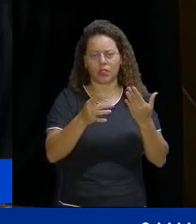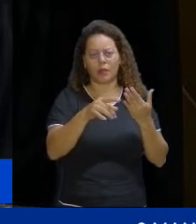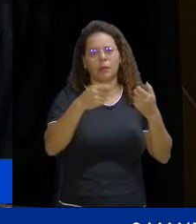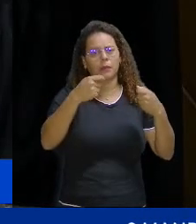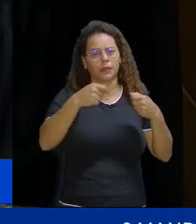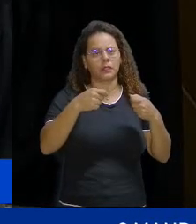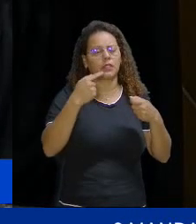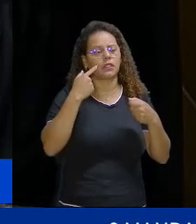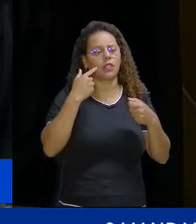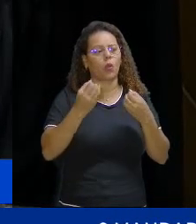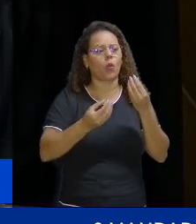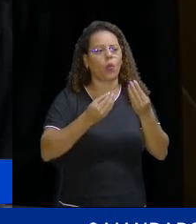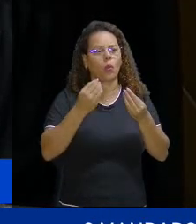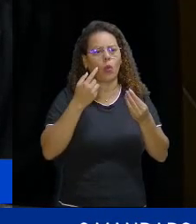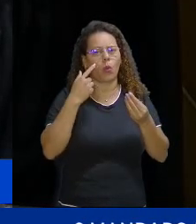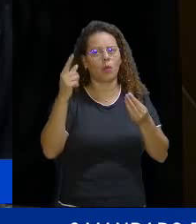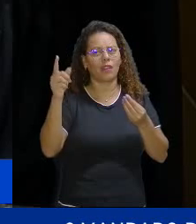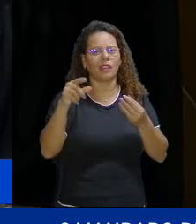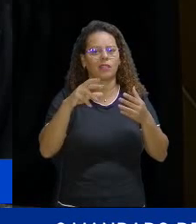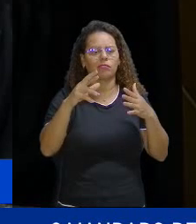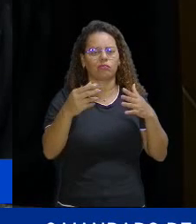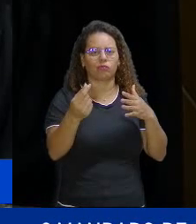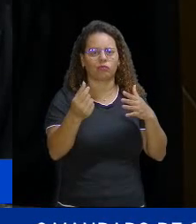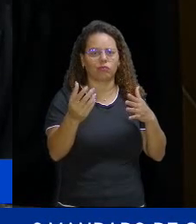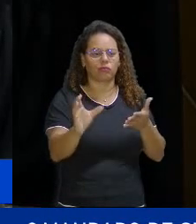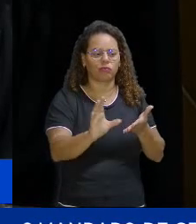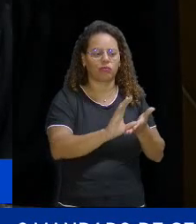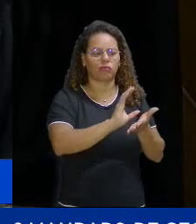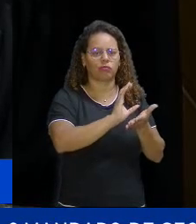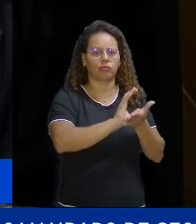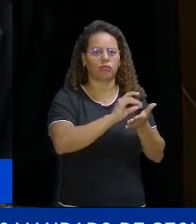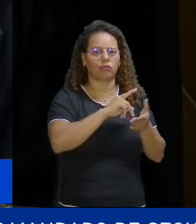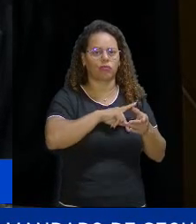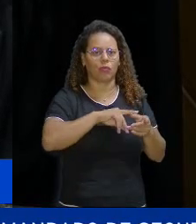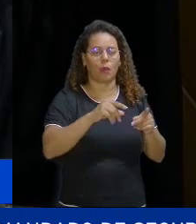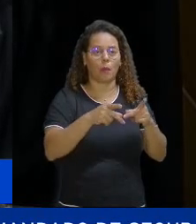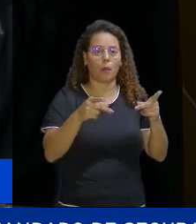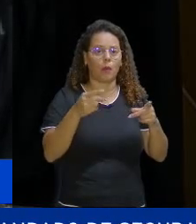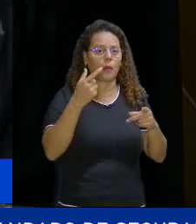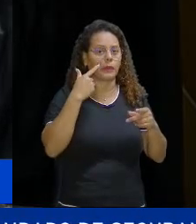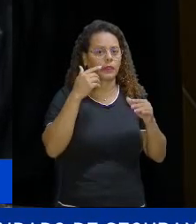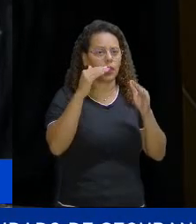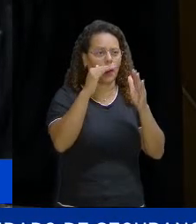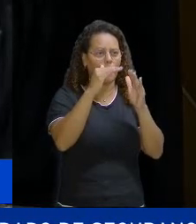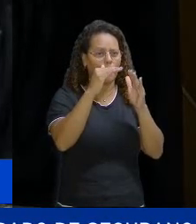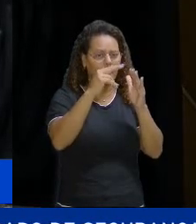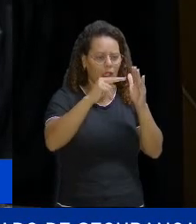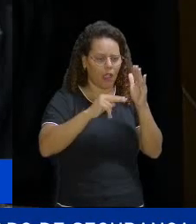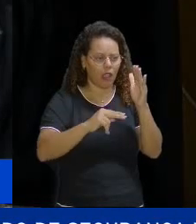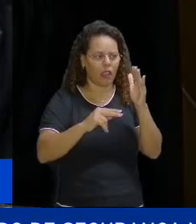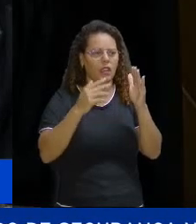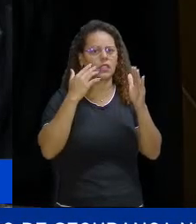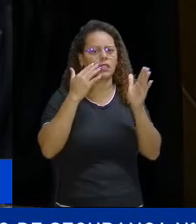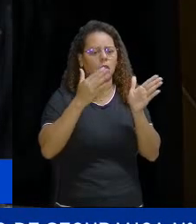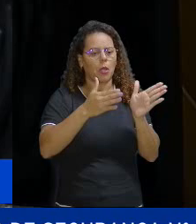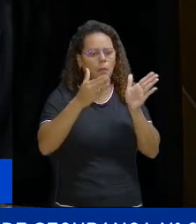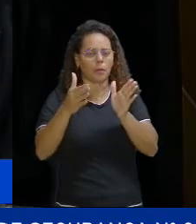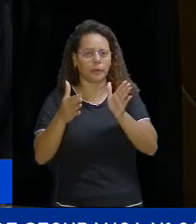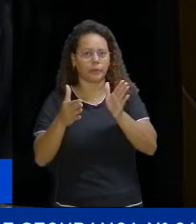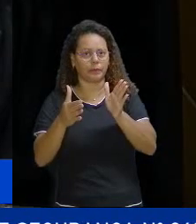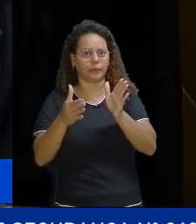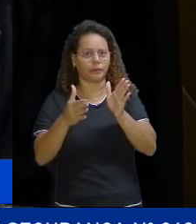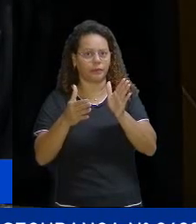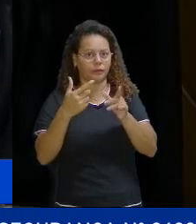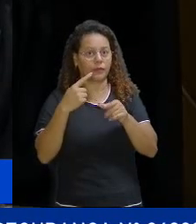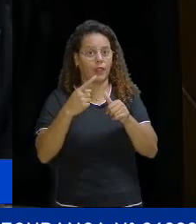verificar o desembolso de recursos públicos, podendo ser reavaliada na fase de diligências. Apresentaram aditamento à inicial